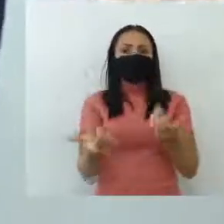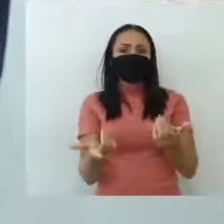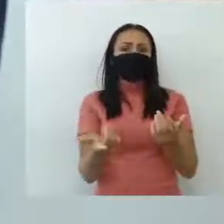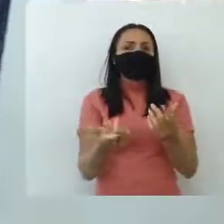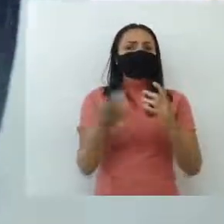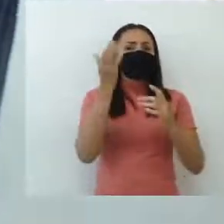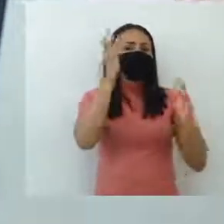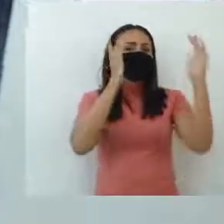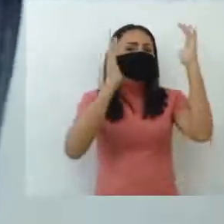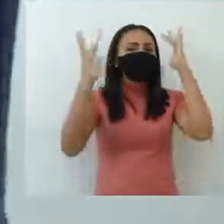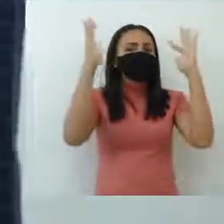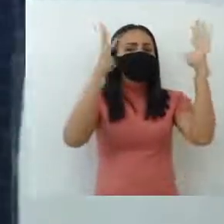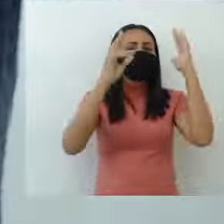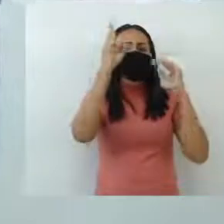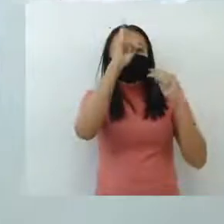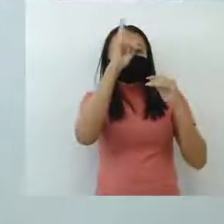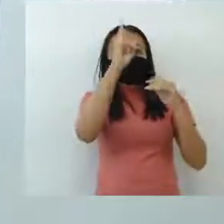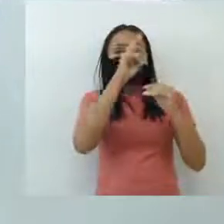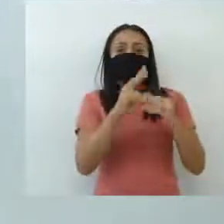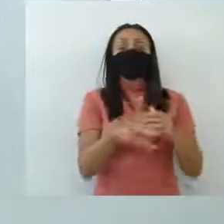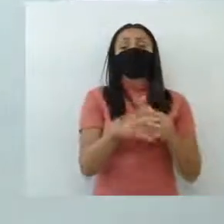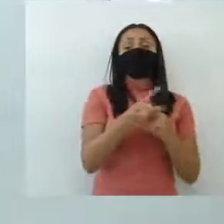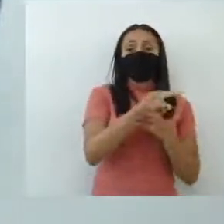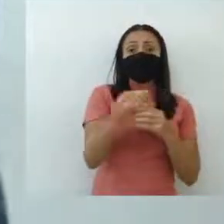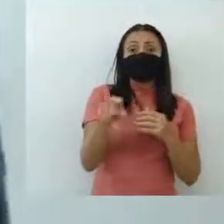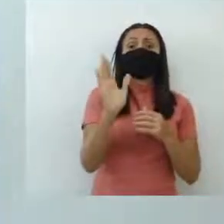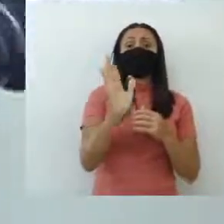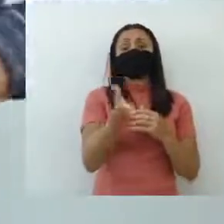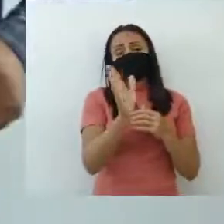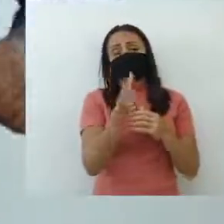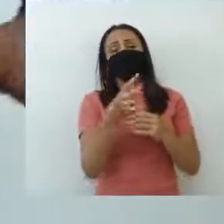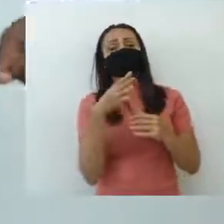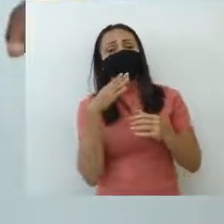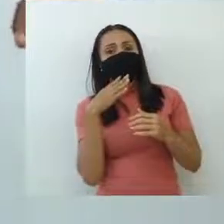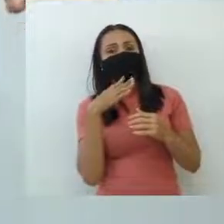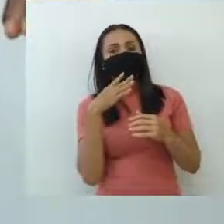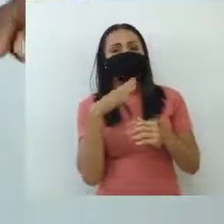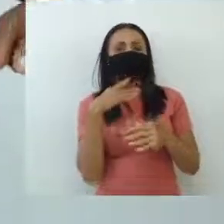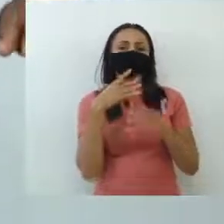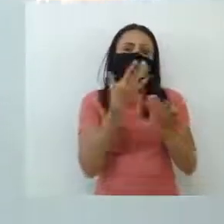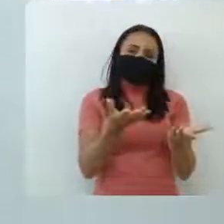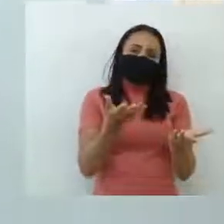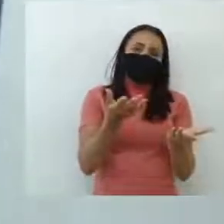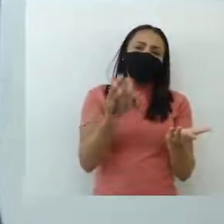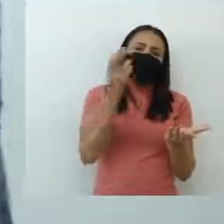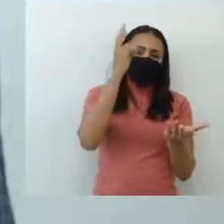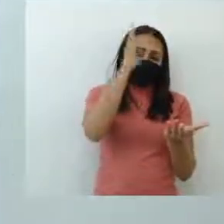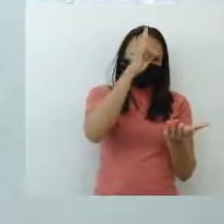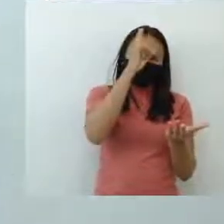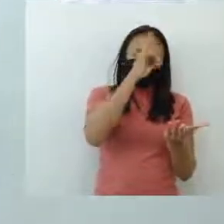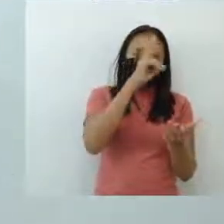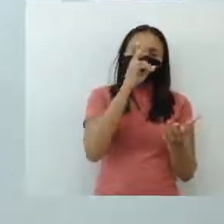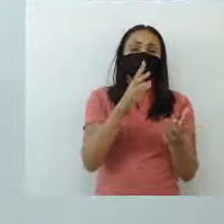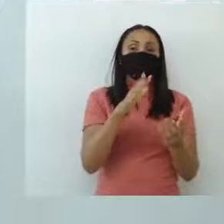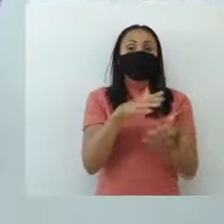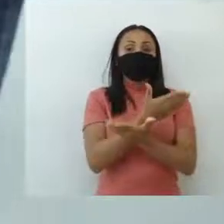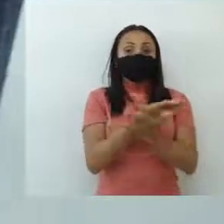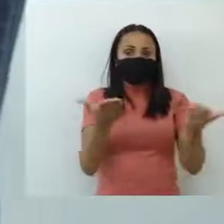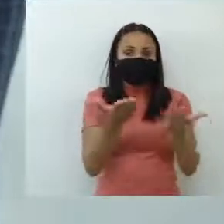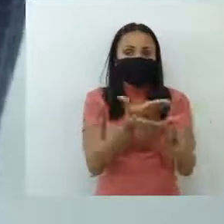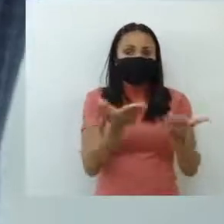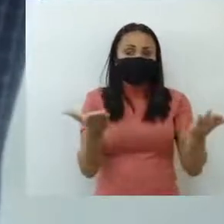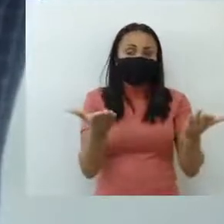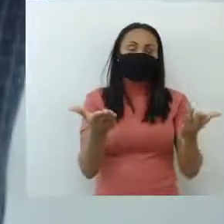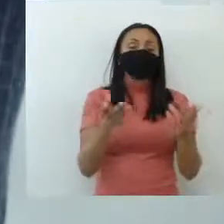da história, que vocês já conhecem, a nossa nave da história, né? Feita para vocês, para que